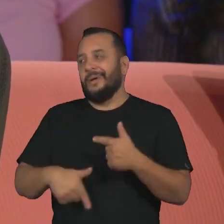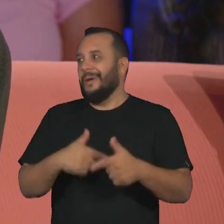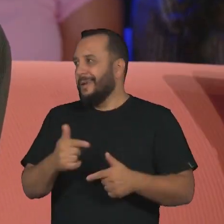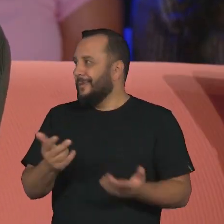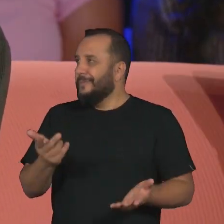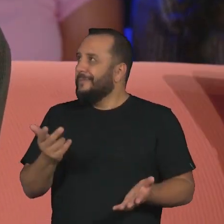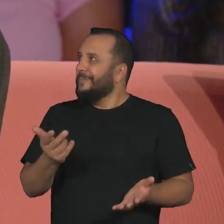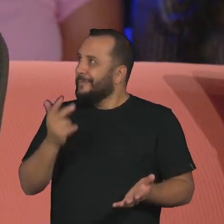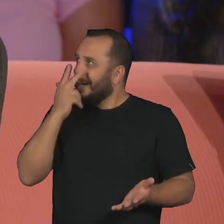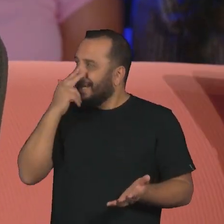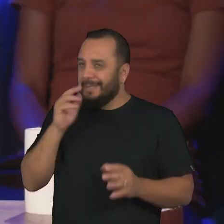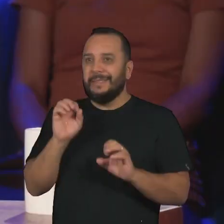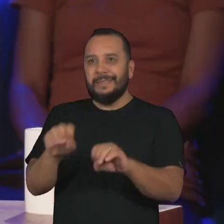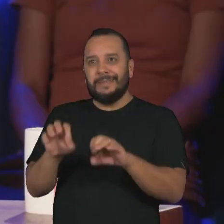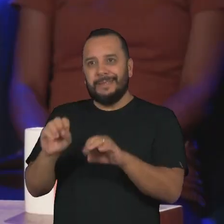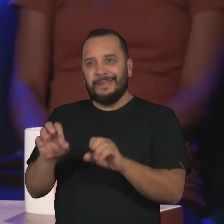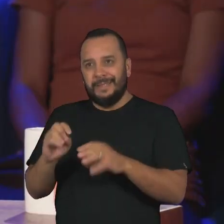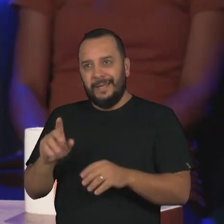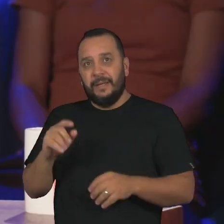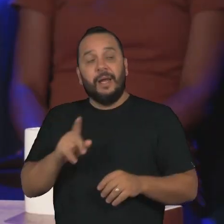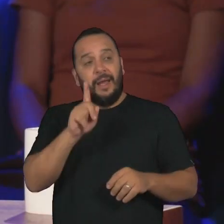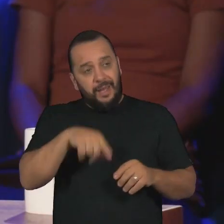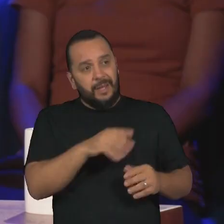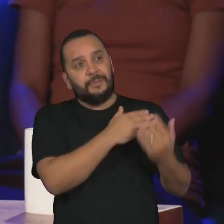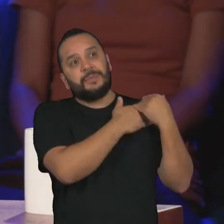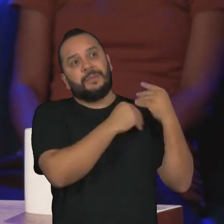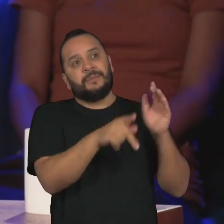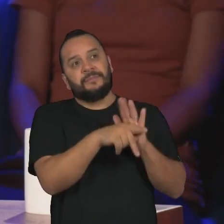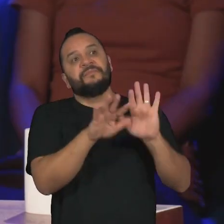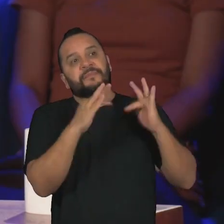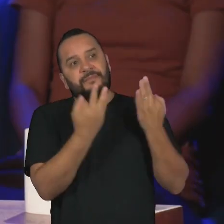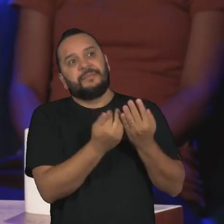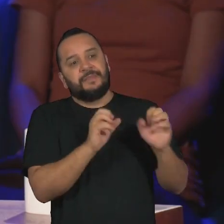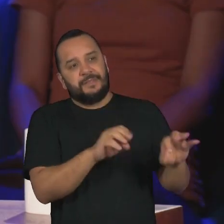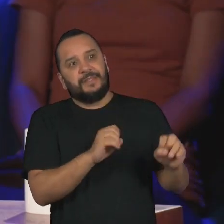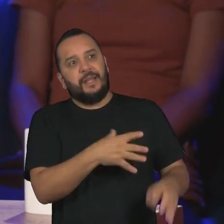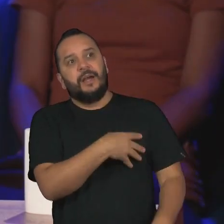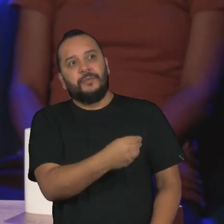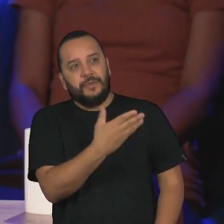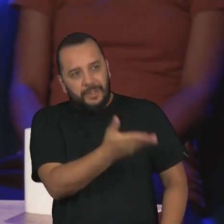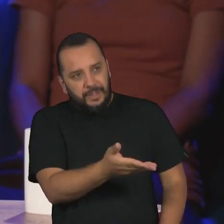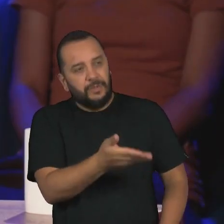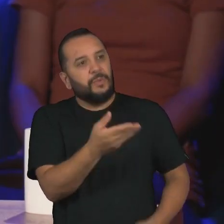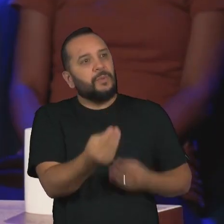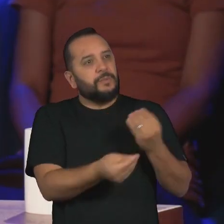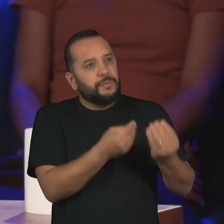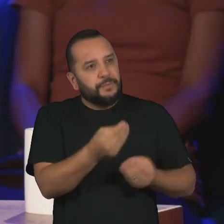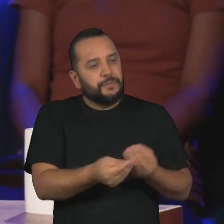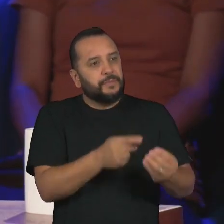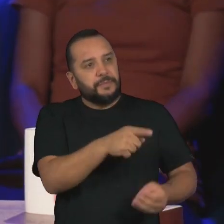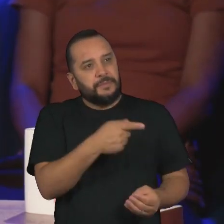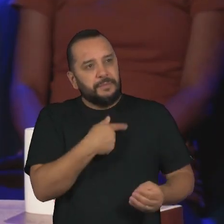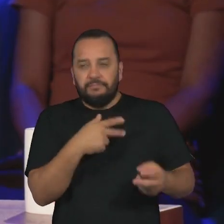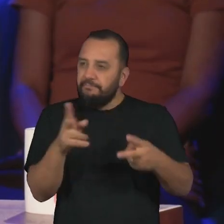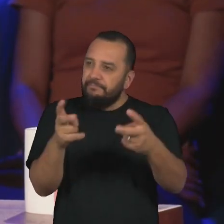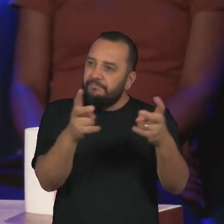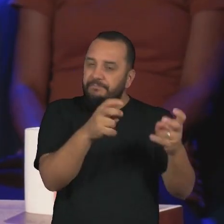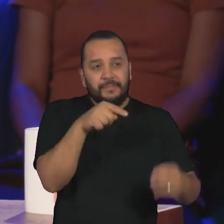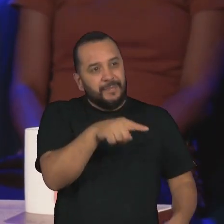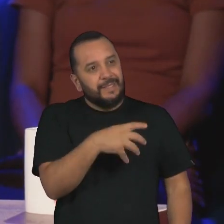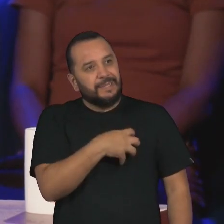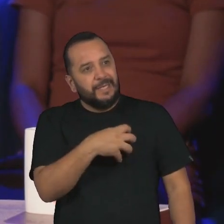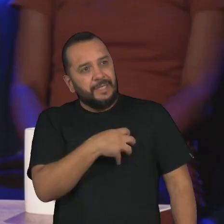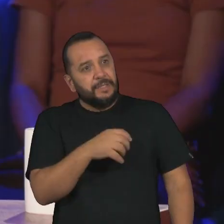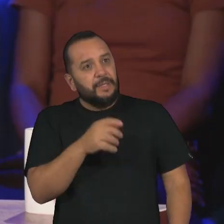Assim, Que vem muito de família, né? Como é Vem que as muito. famílias, os exemplos que dão, o que eles veem, o que eles sentem. Às vezes,